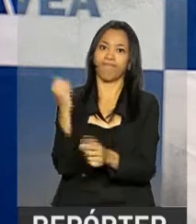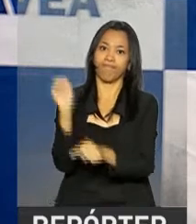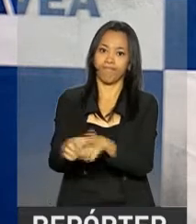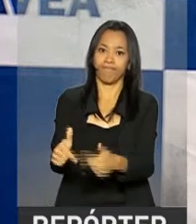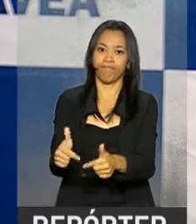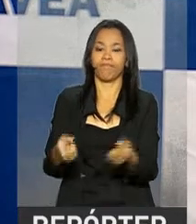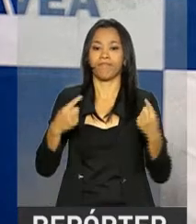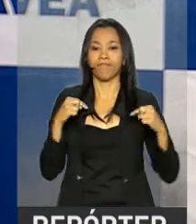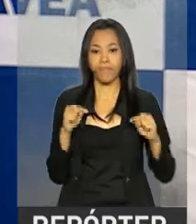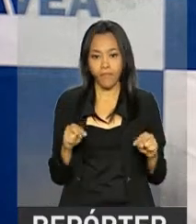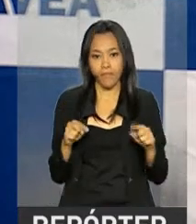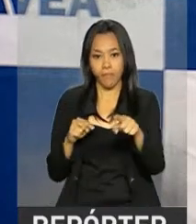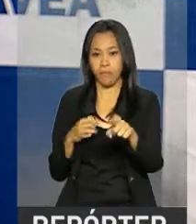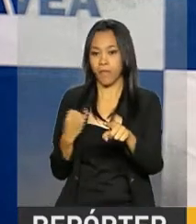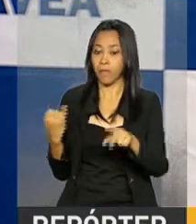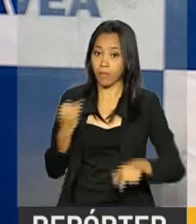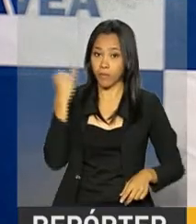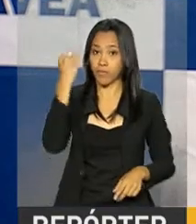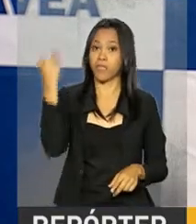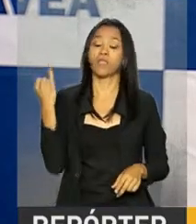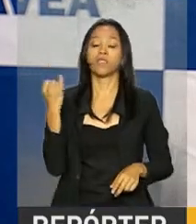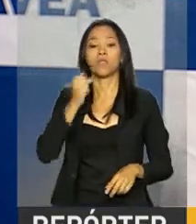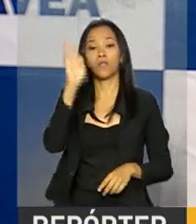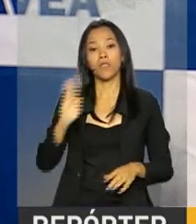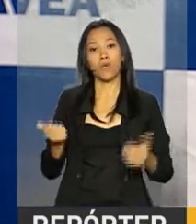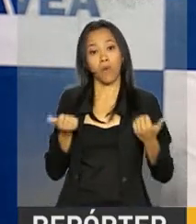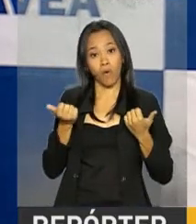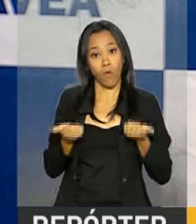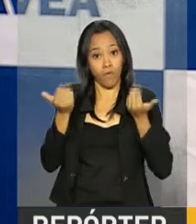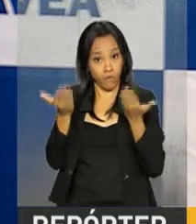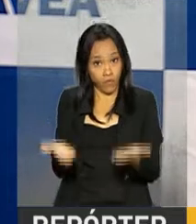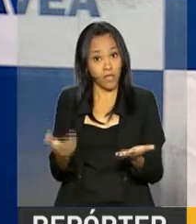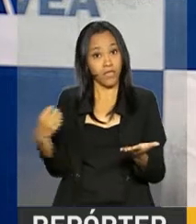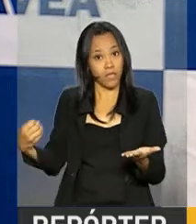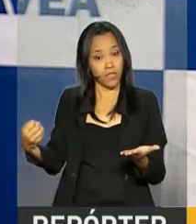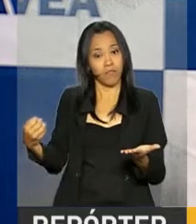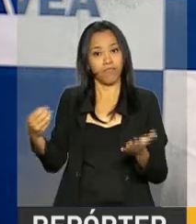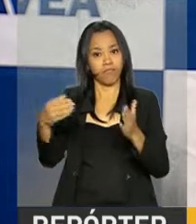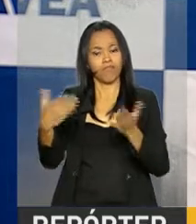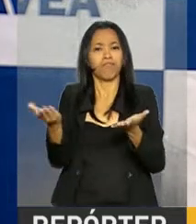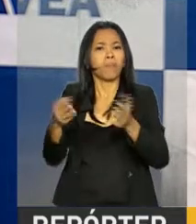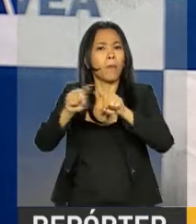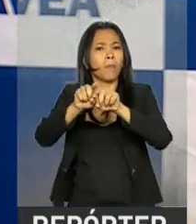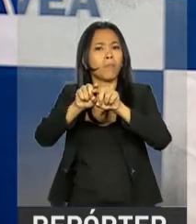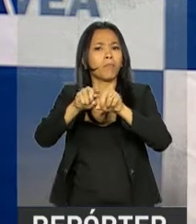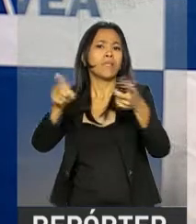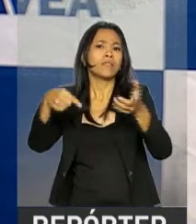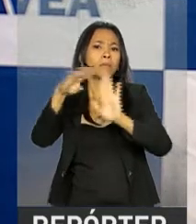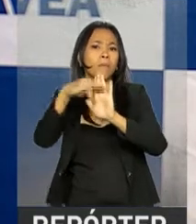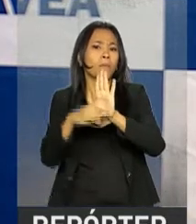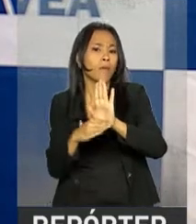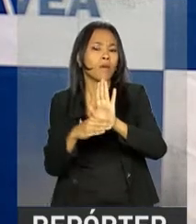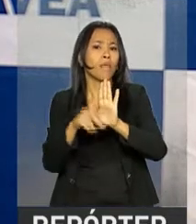ofereça esse tipo de programa o nome do programa é muito adequado o programa seguro emprego e